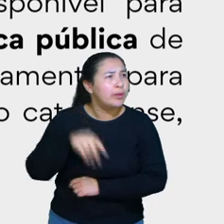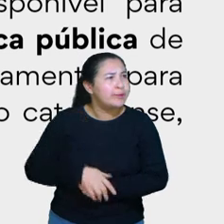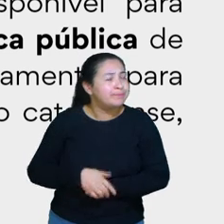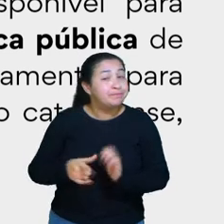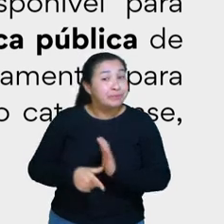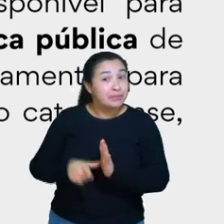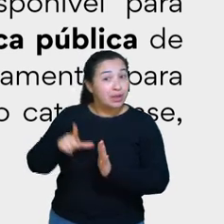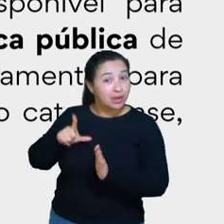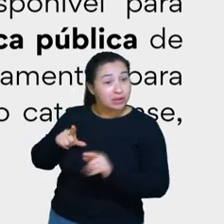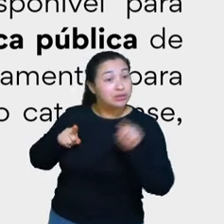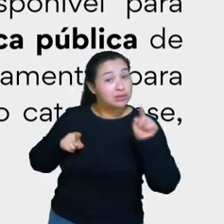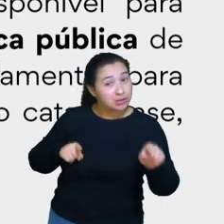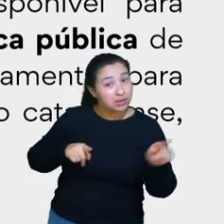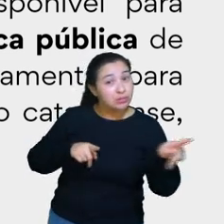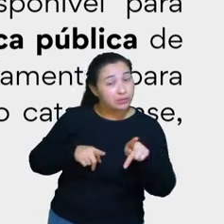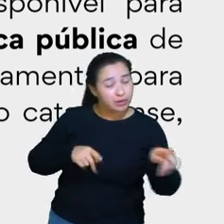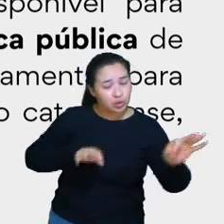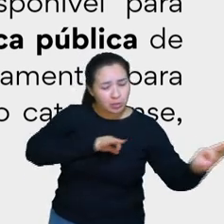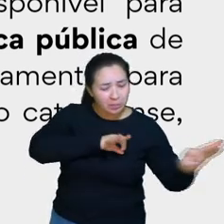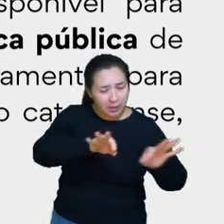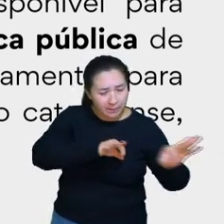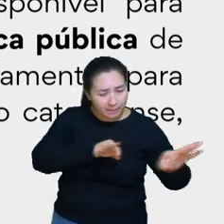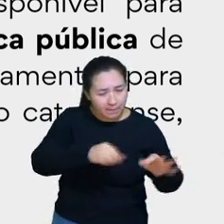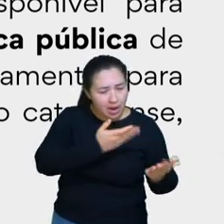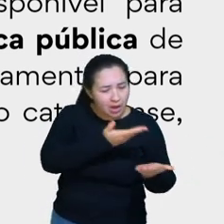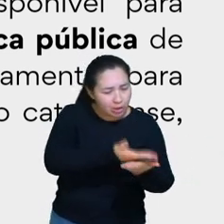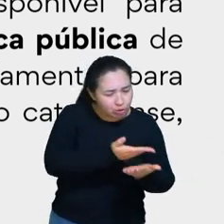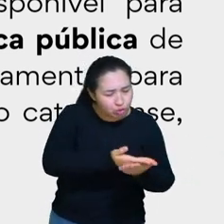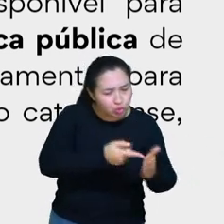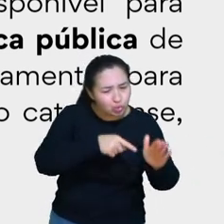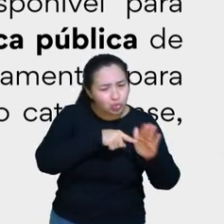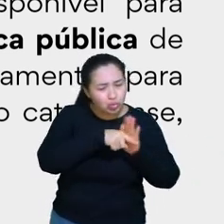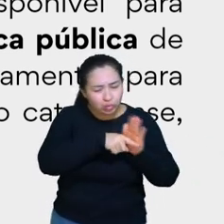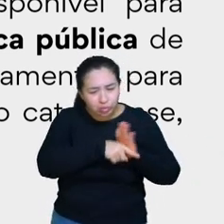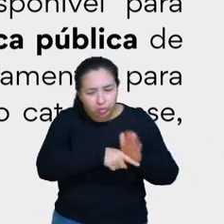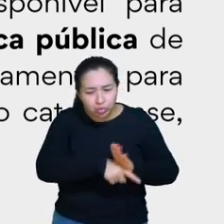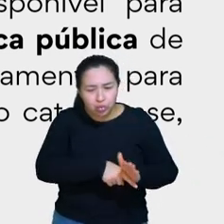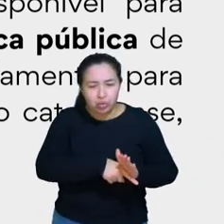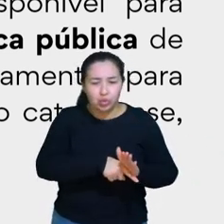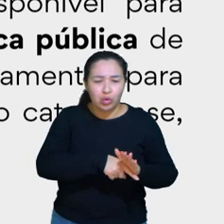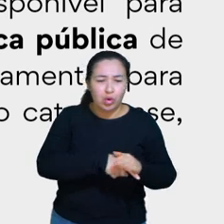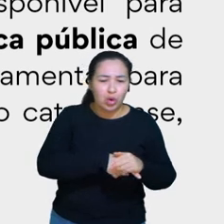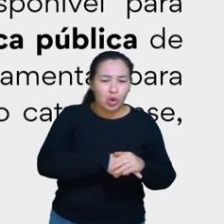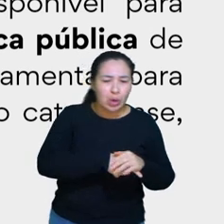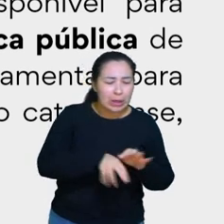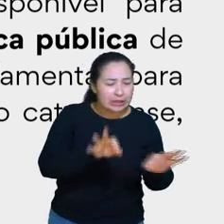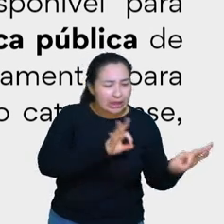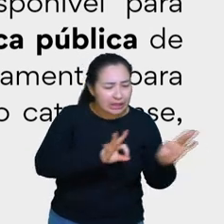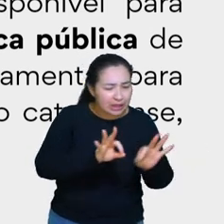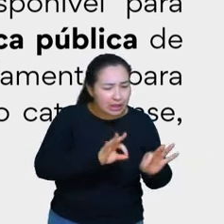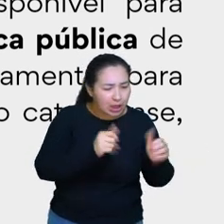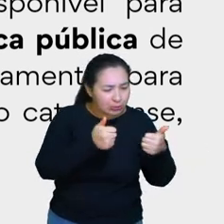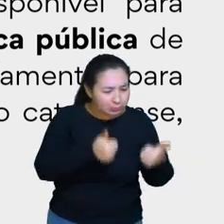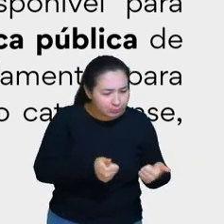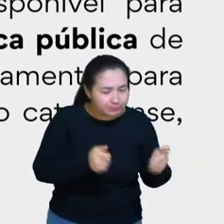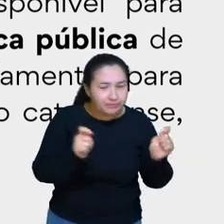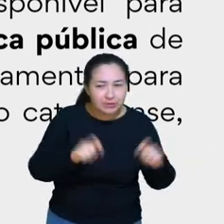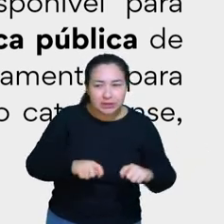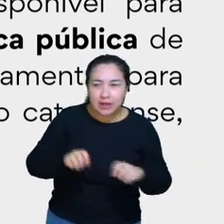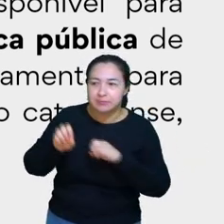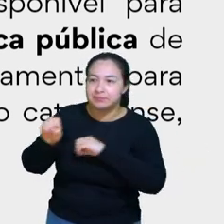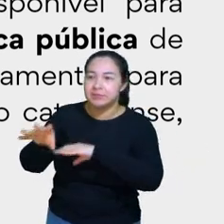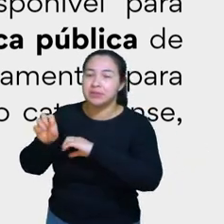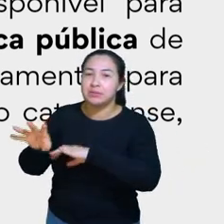e enfim ou desenhar um projeto que ele vá trabalhar com os estudantes a nós também